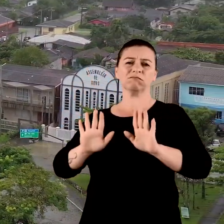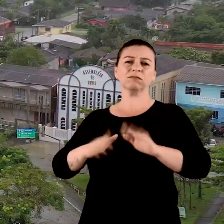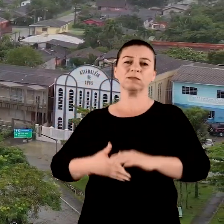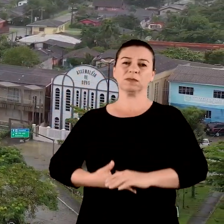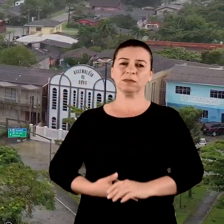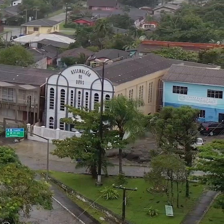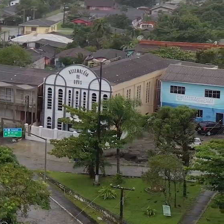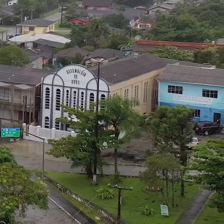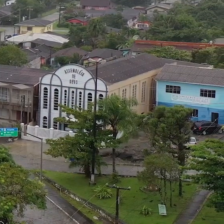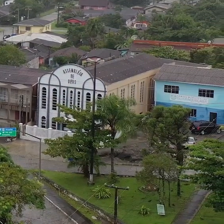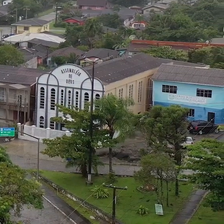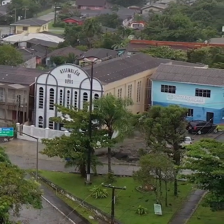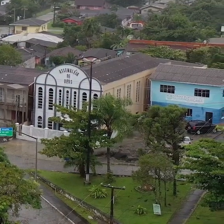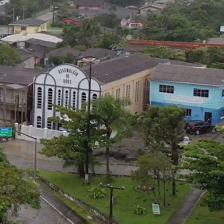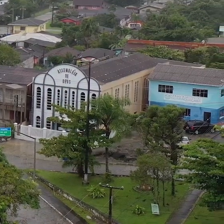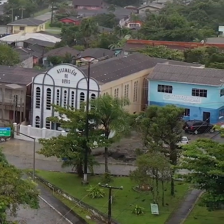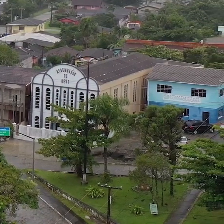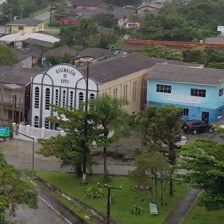E eu respeito.